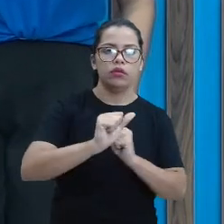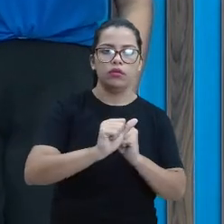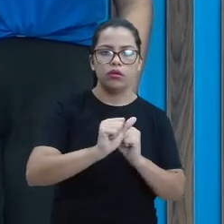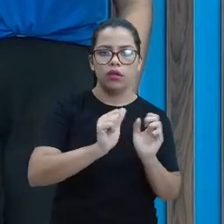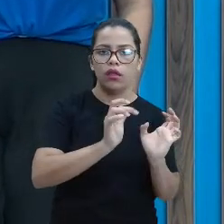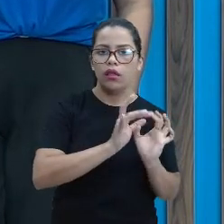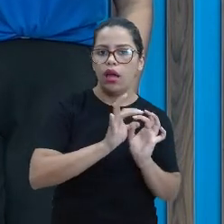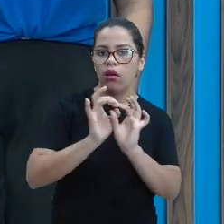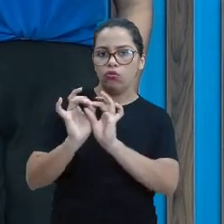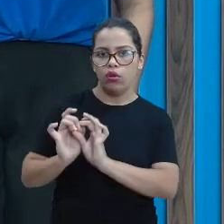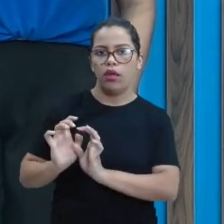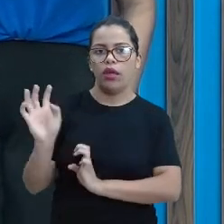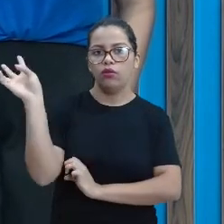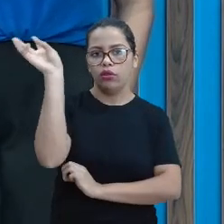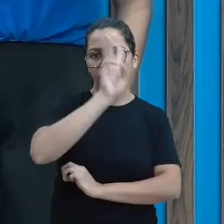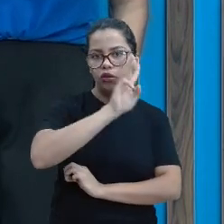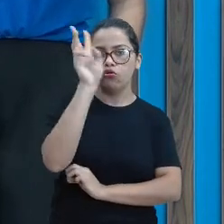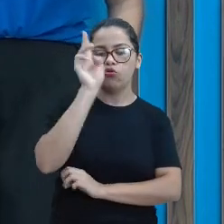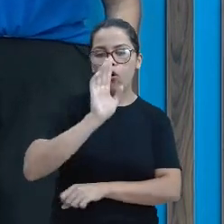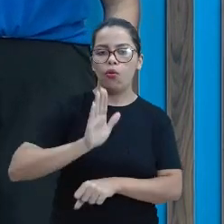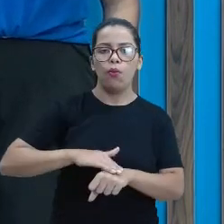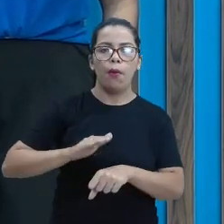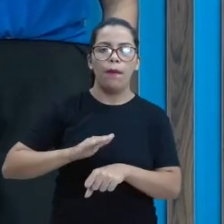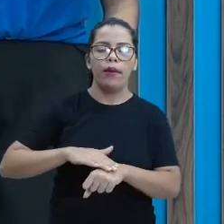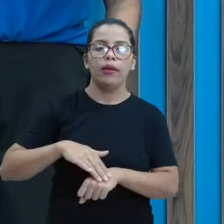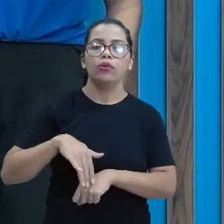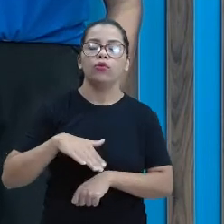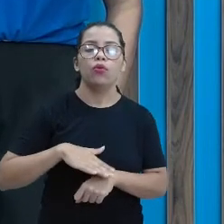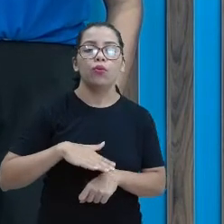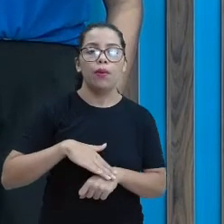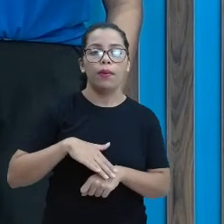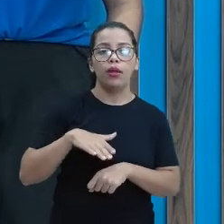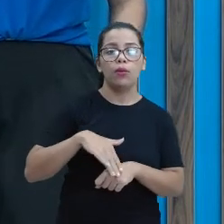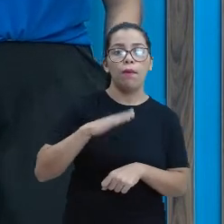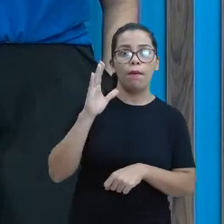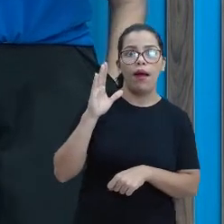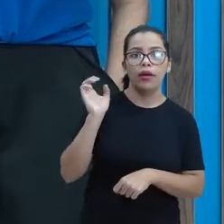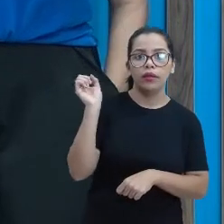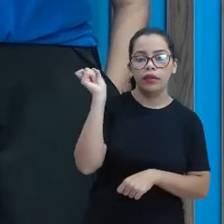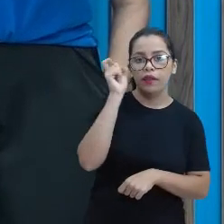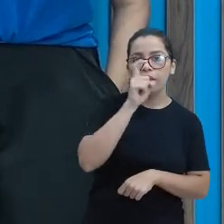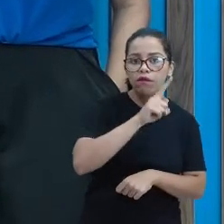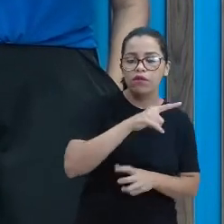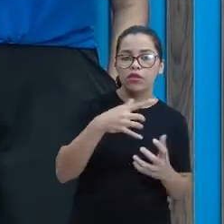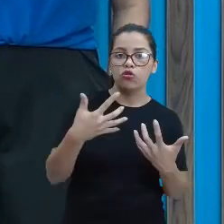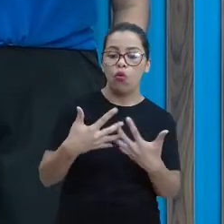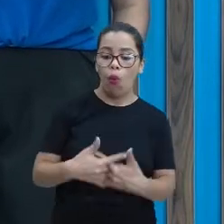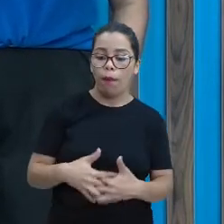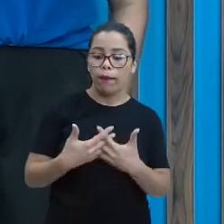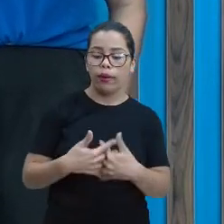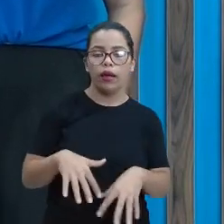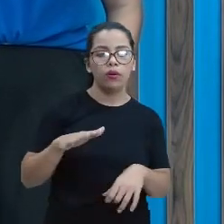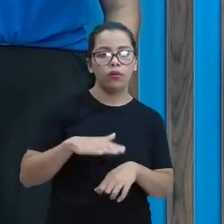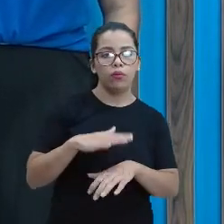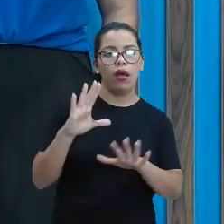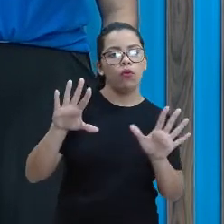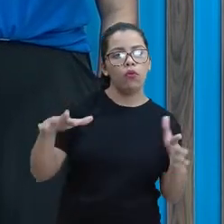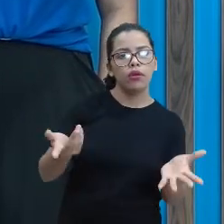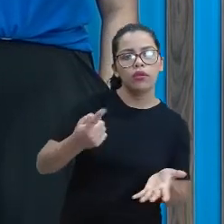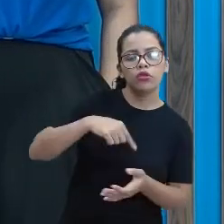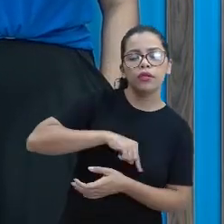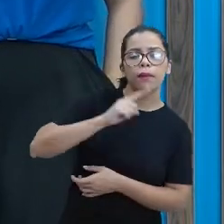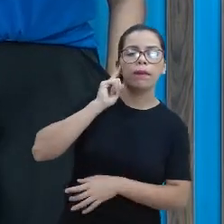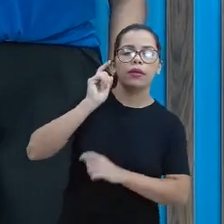ponto auge da trama. Quando a gente fala em tragédia grega, por exemplo, aos moldes aristotélicos, a gente pode pensar